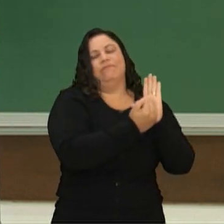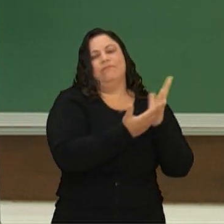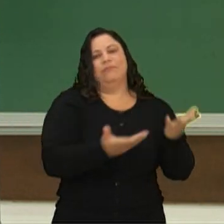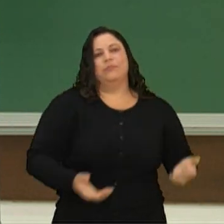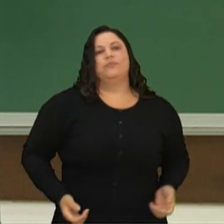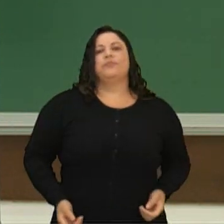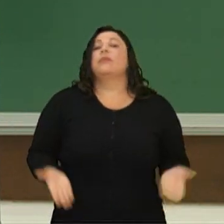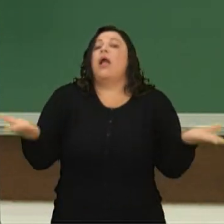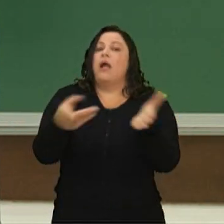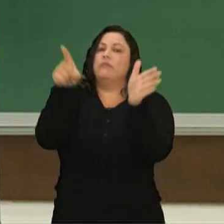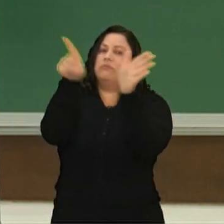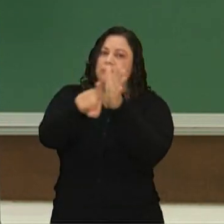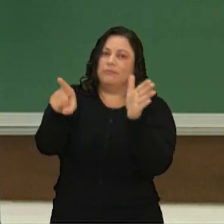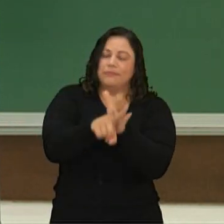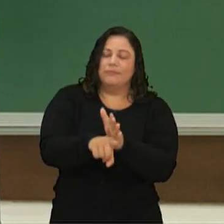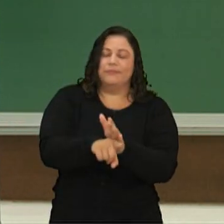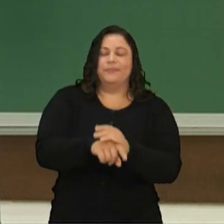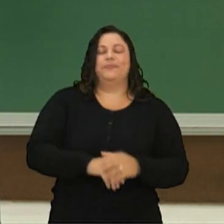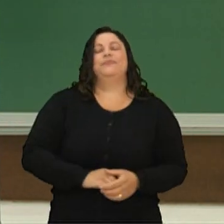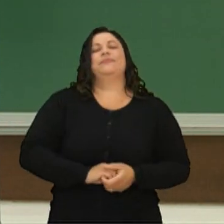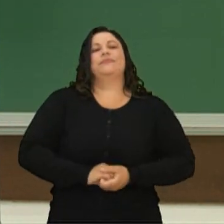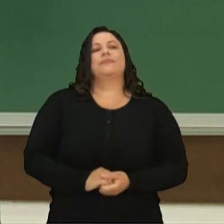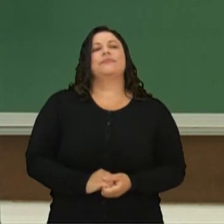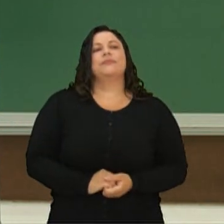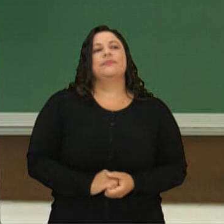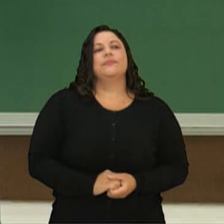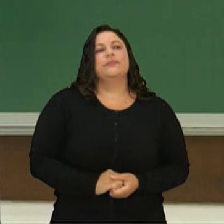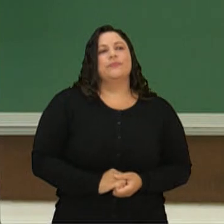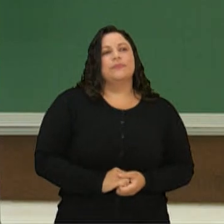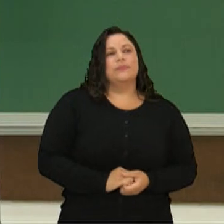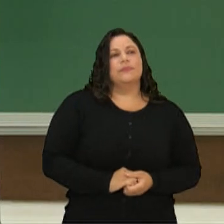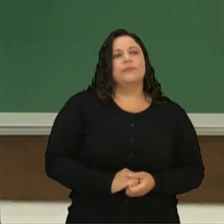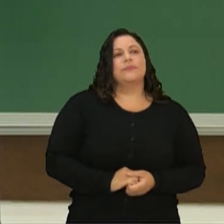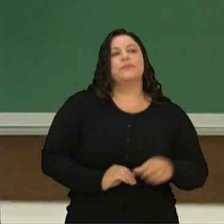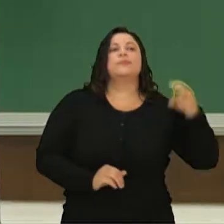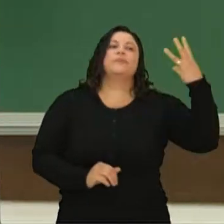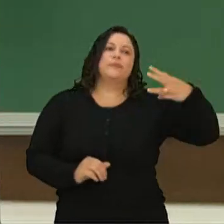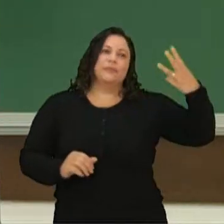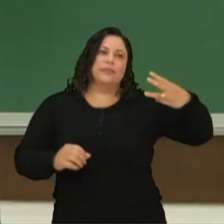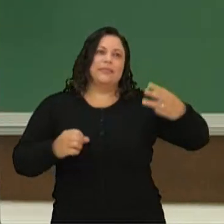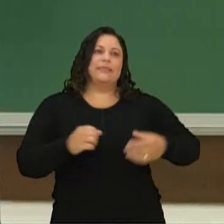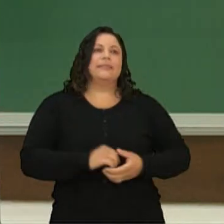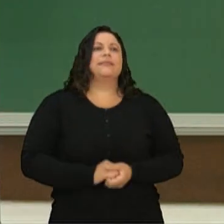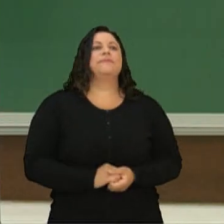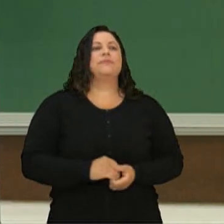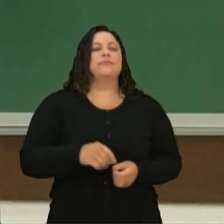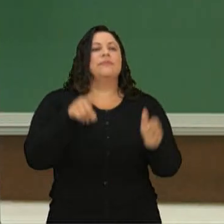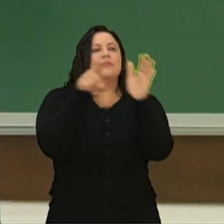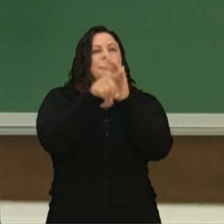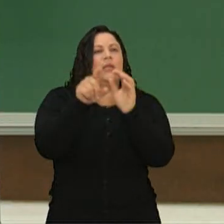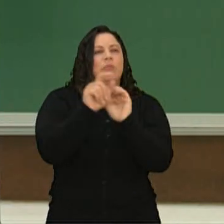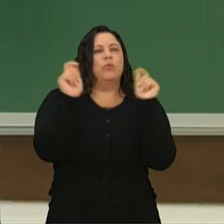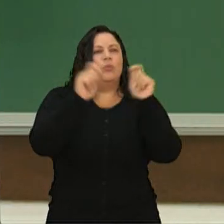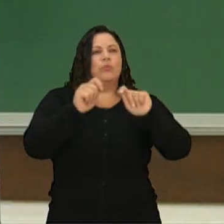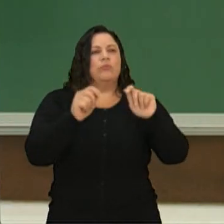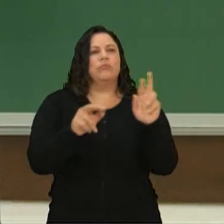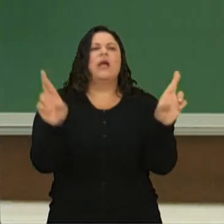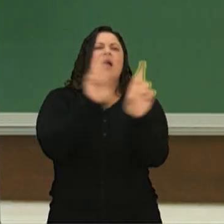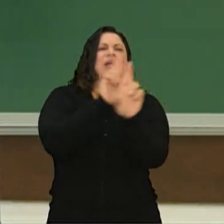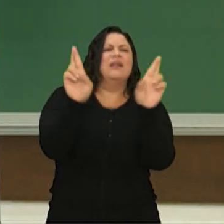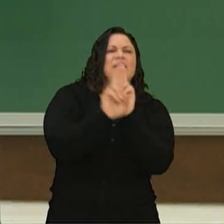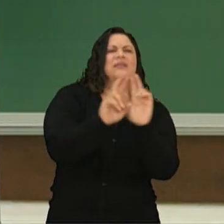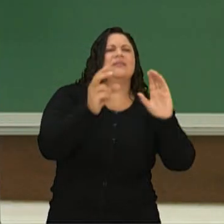uma parte das atividades relacionadas a essa parte do conteúdo. Com relação ao cristianismo, é